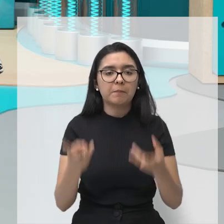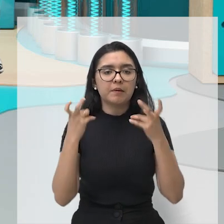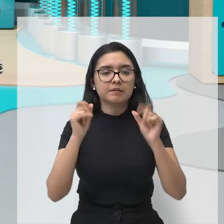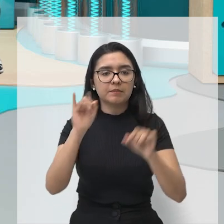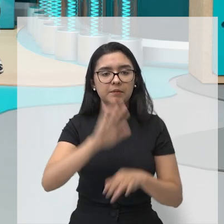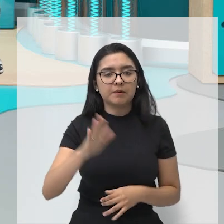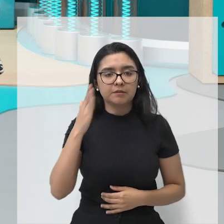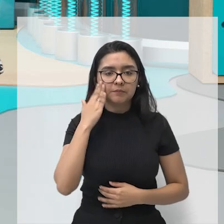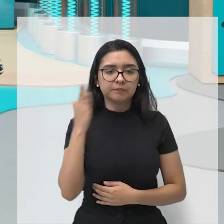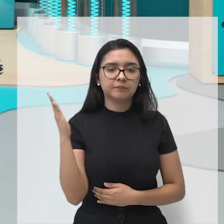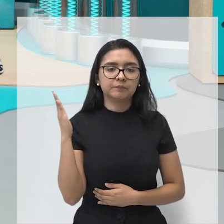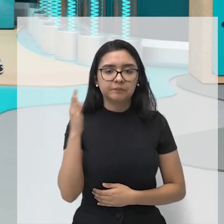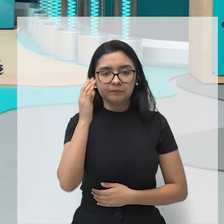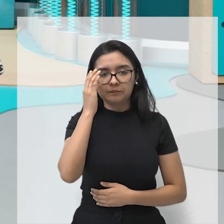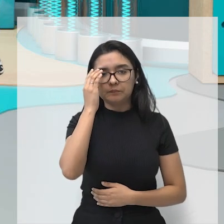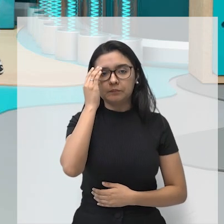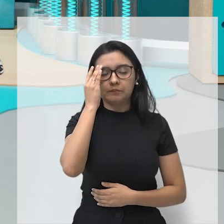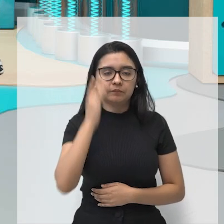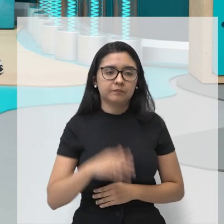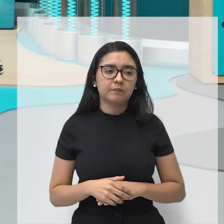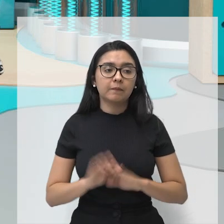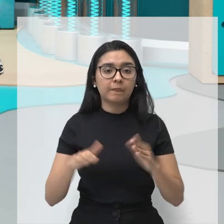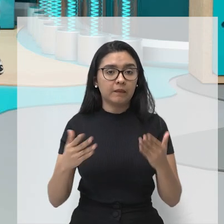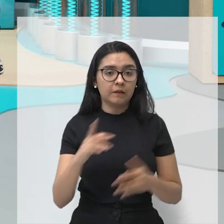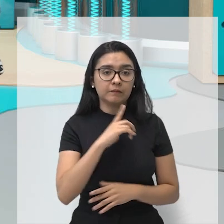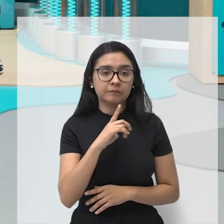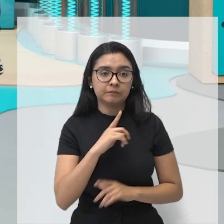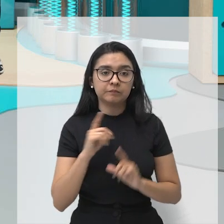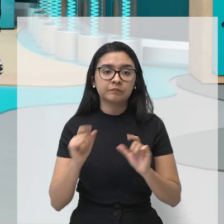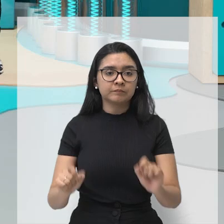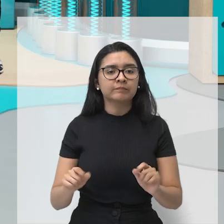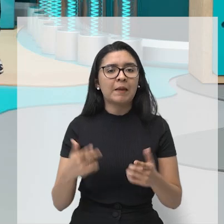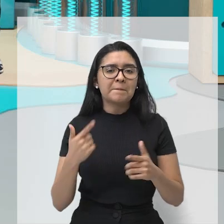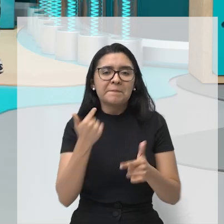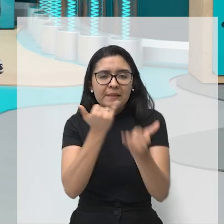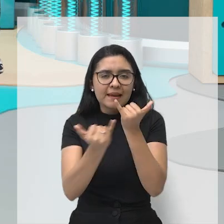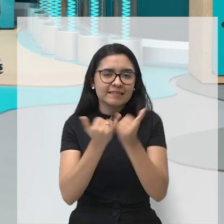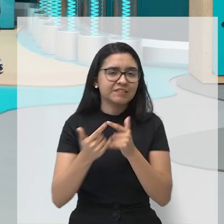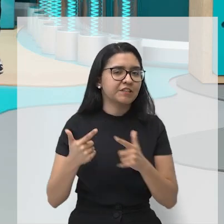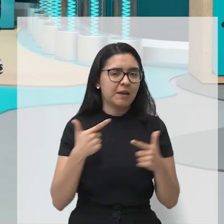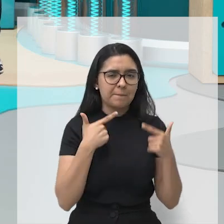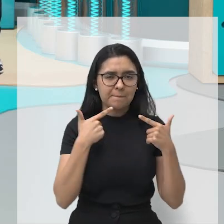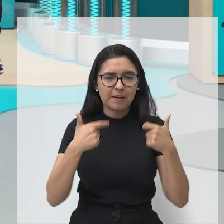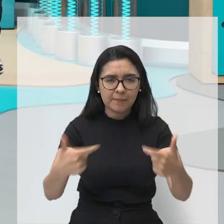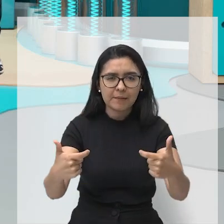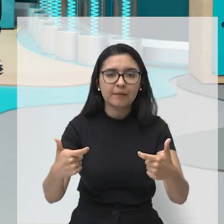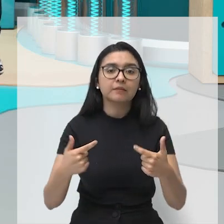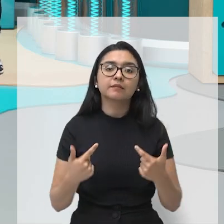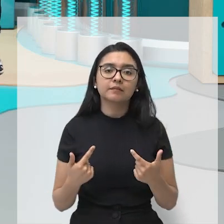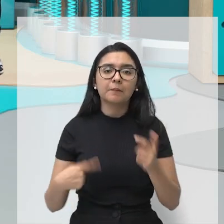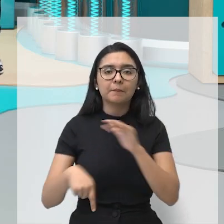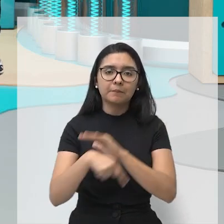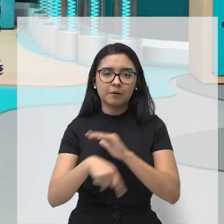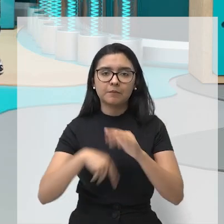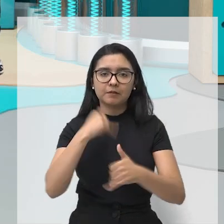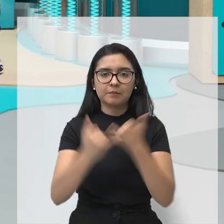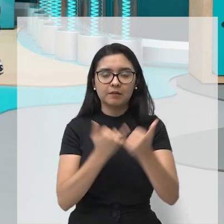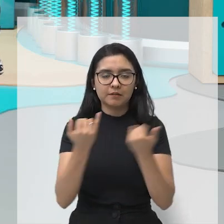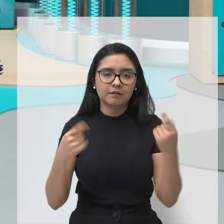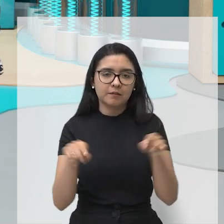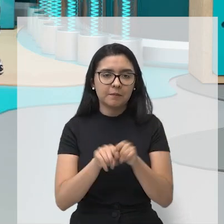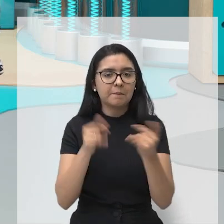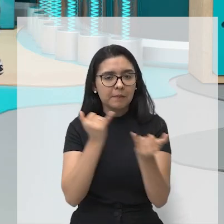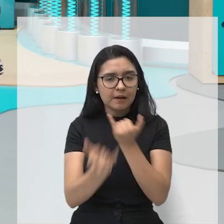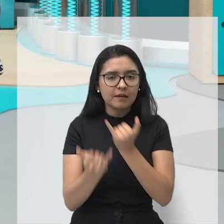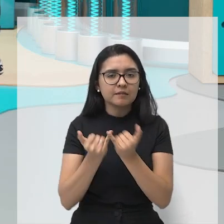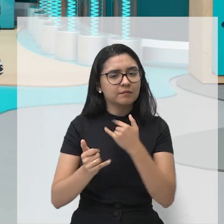aqui na imagem. Olha só. Tem esse ar de guerra ali, né? Como falei para vocês, do jogo, da simulação